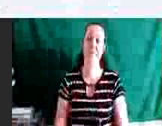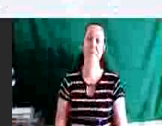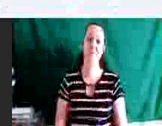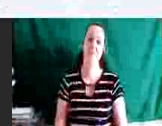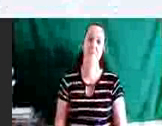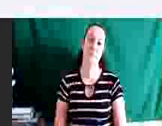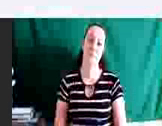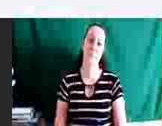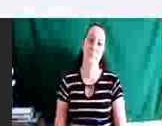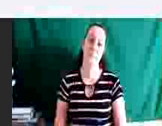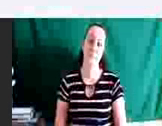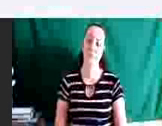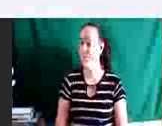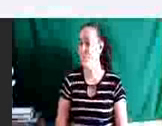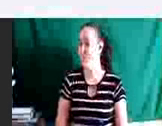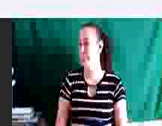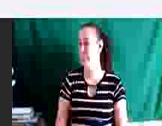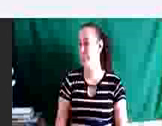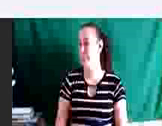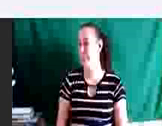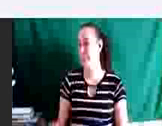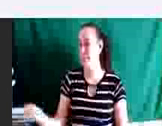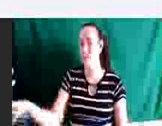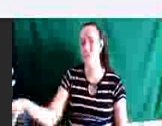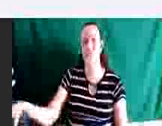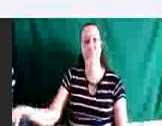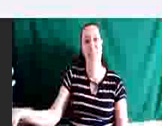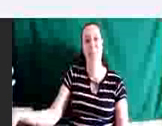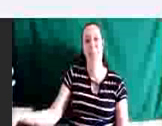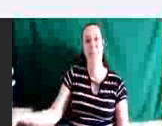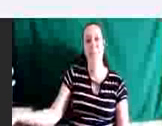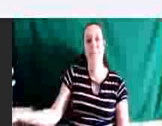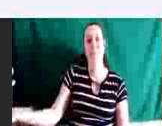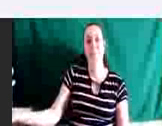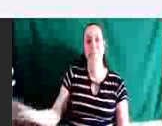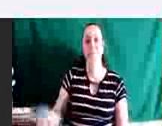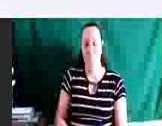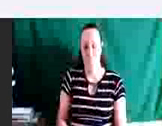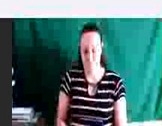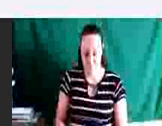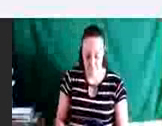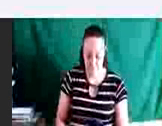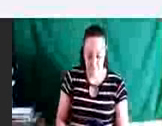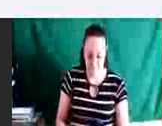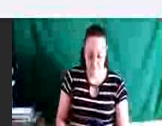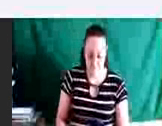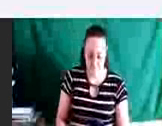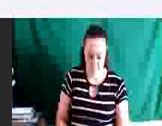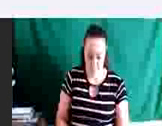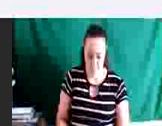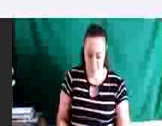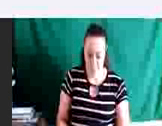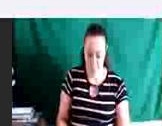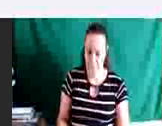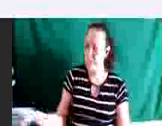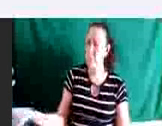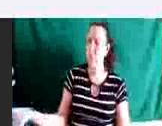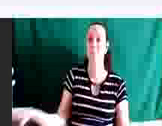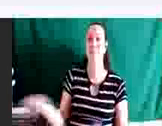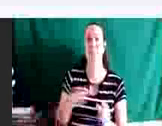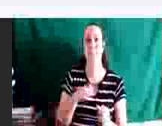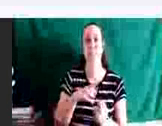Top Term ômega 3. Isso aí é bom também, né? Falaram que é bom. Não sei se isso é comercialização. Lá, Roberto toma. Top Term ômega 3.